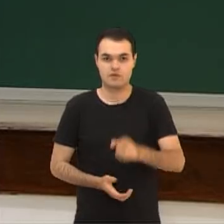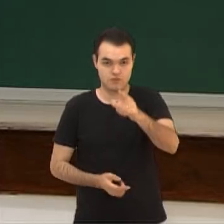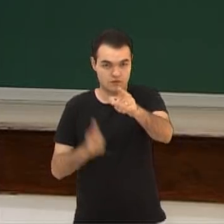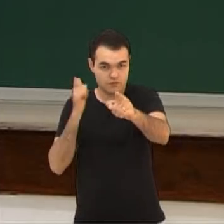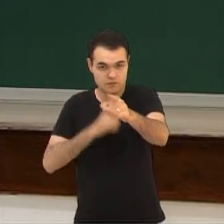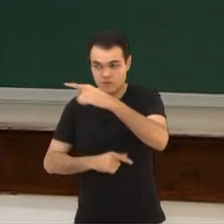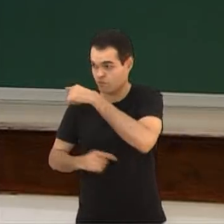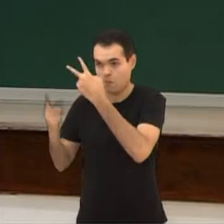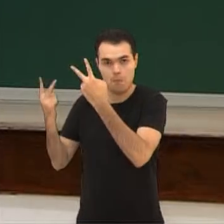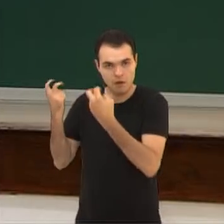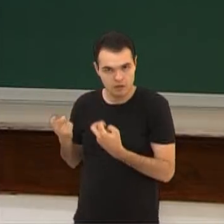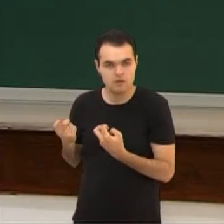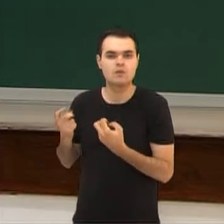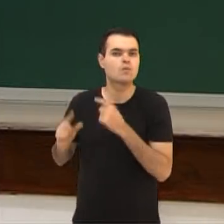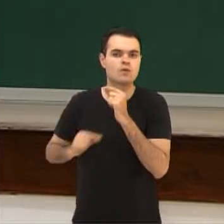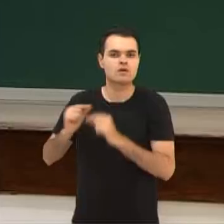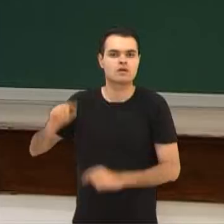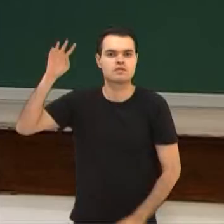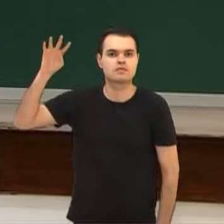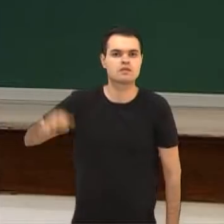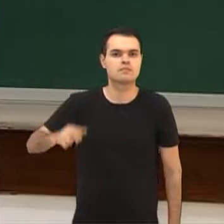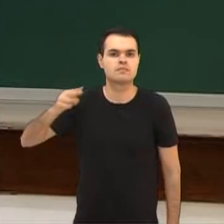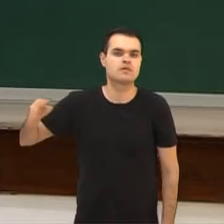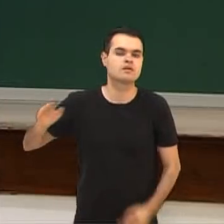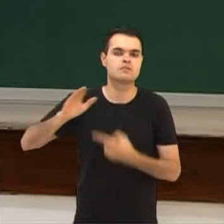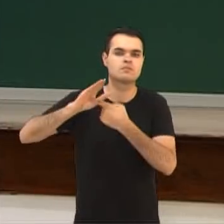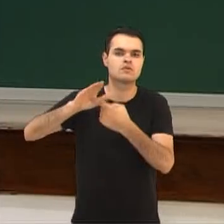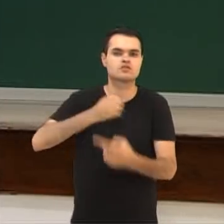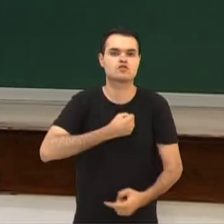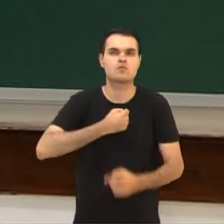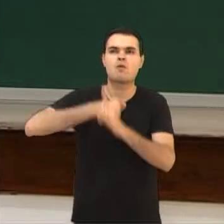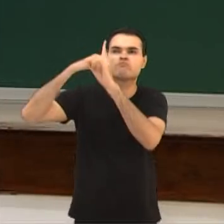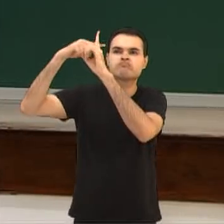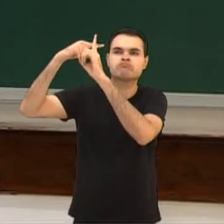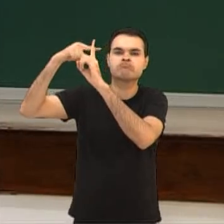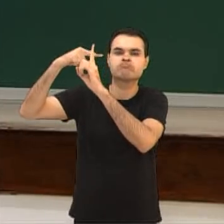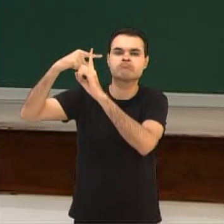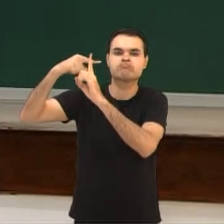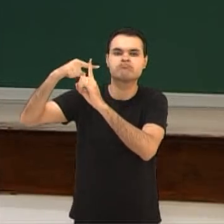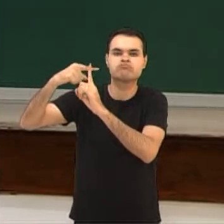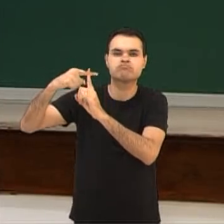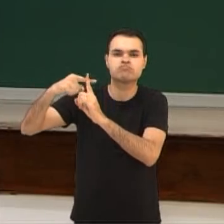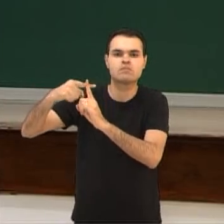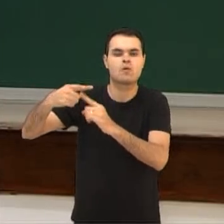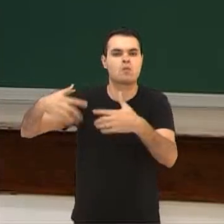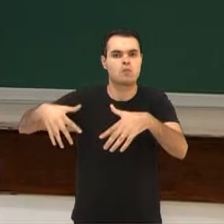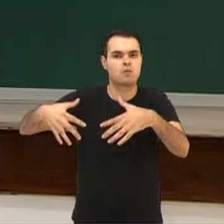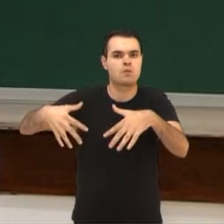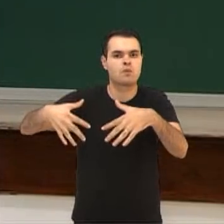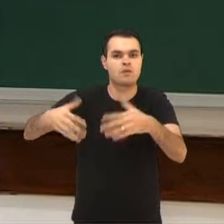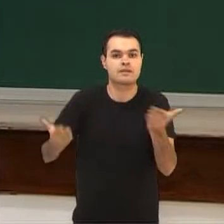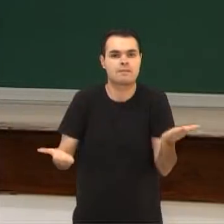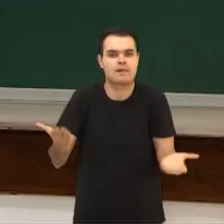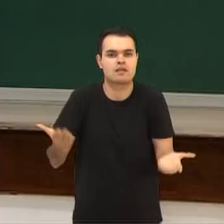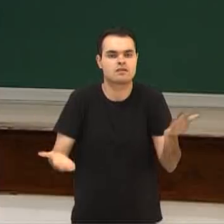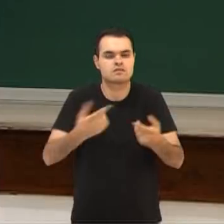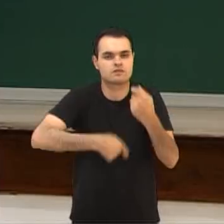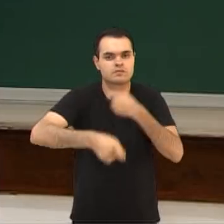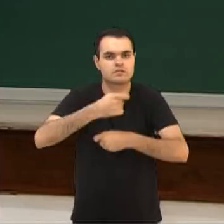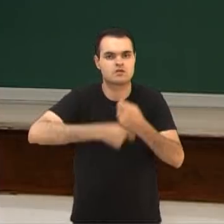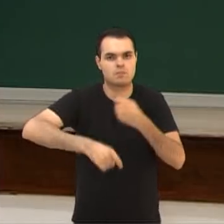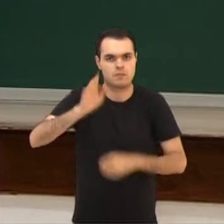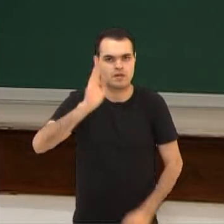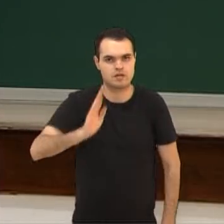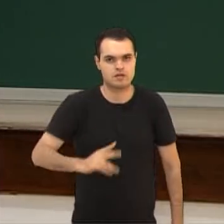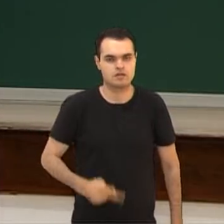você conseguiu perceber que a tabela está mostrando números positivos, saldos positivos da balança comercial brasileira